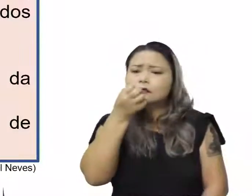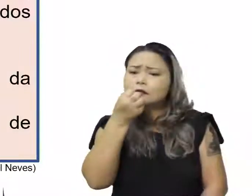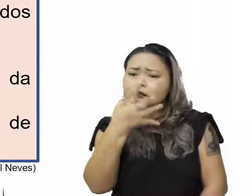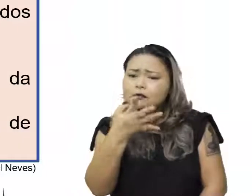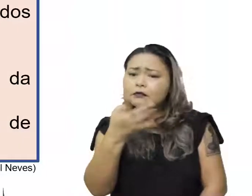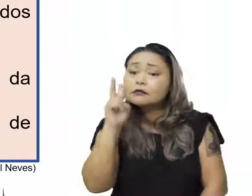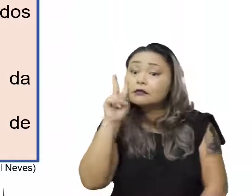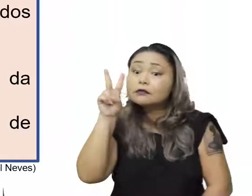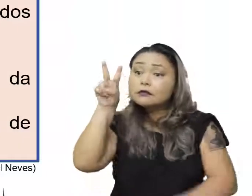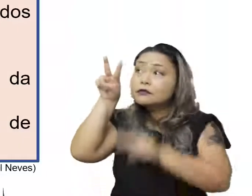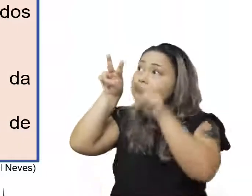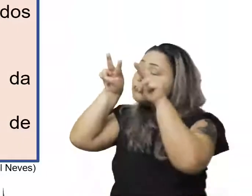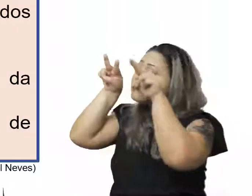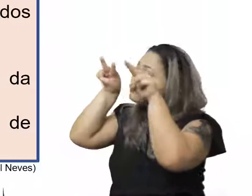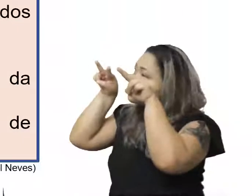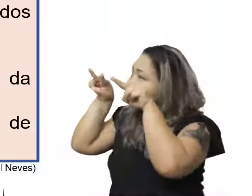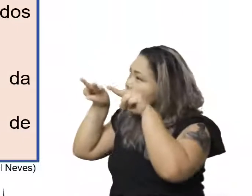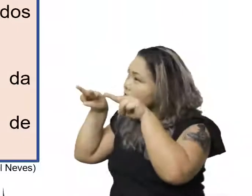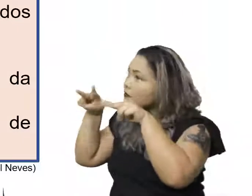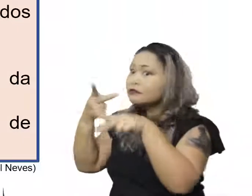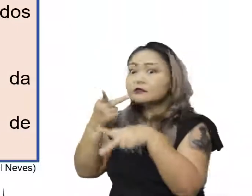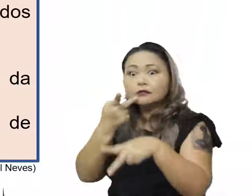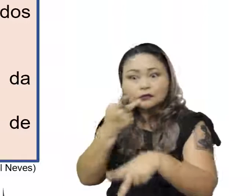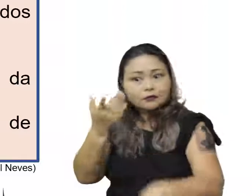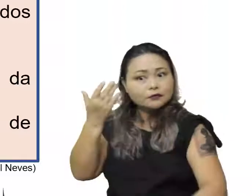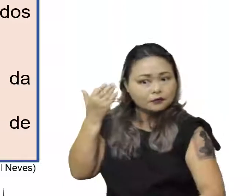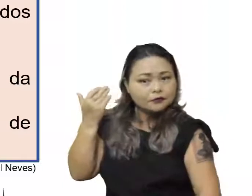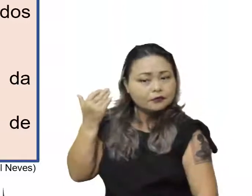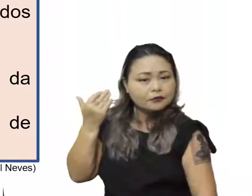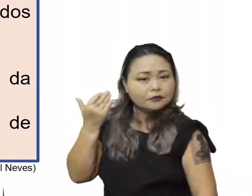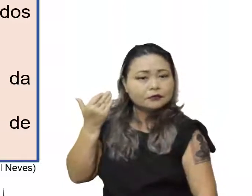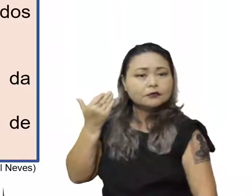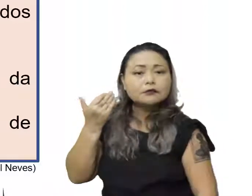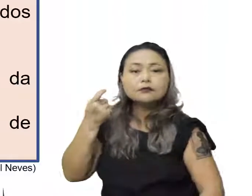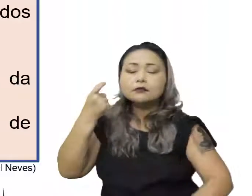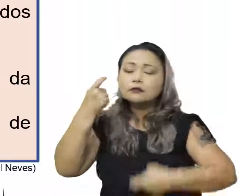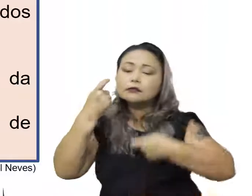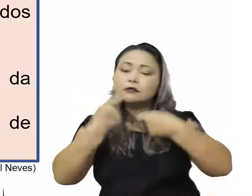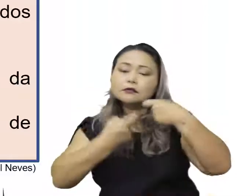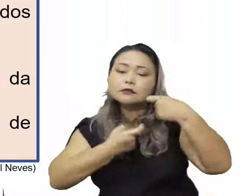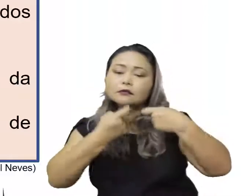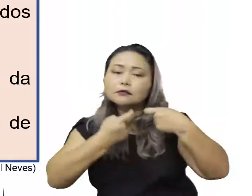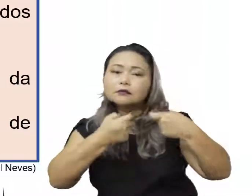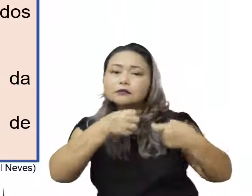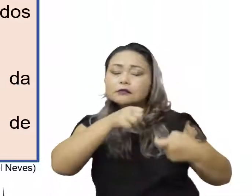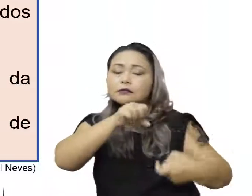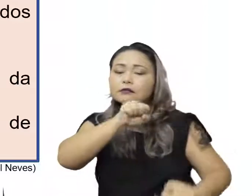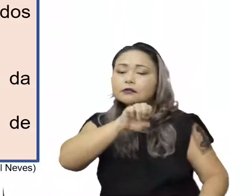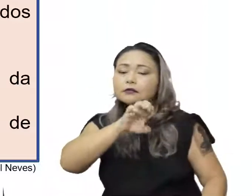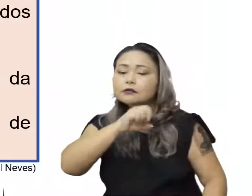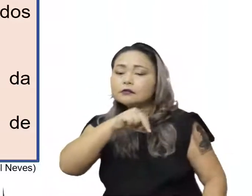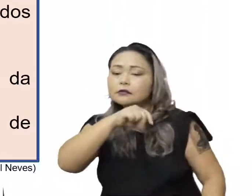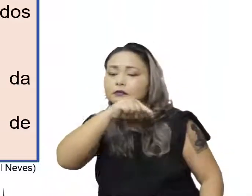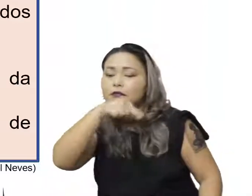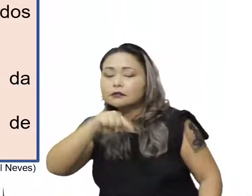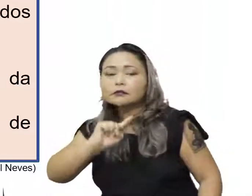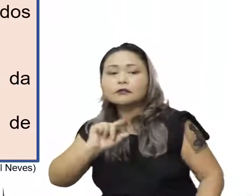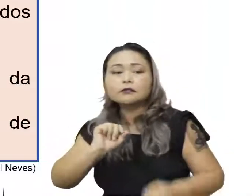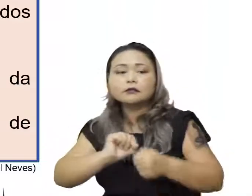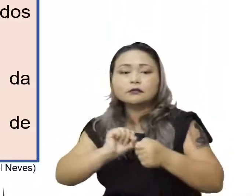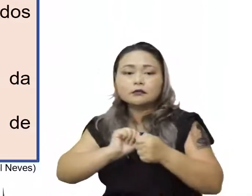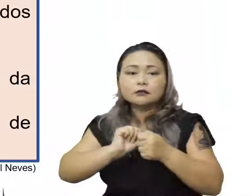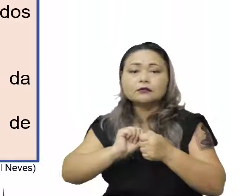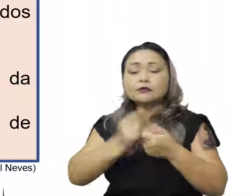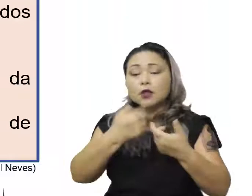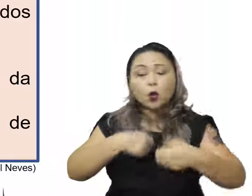você já viu, ó. Nós falamos disso agora há pouco. Guerra de Secessão, ó. Estados da Confederada